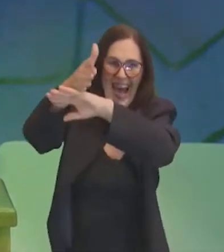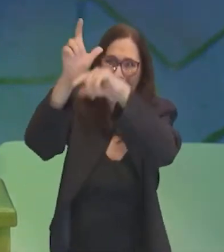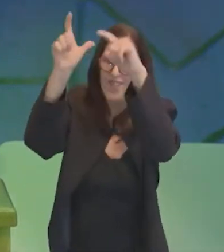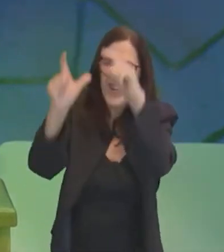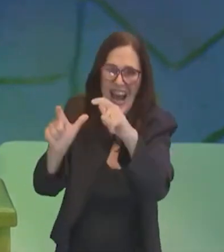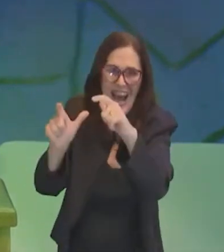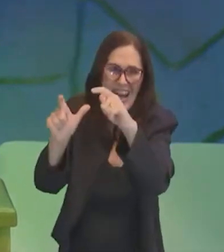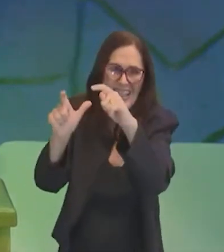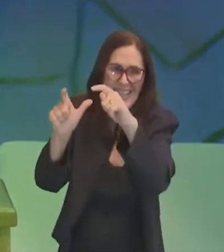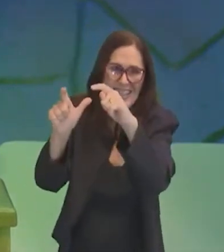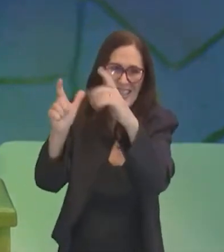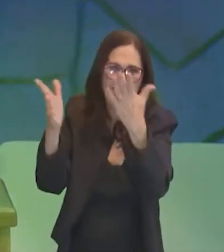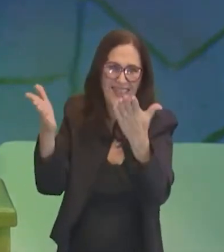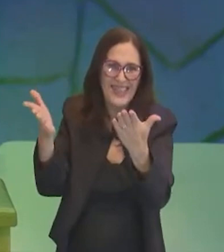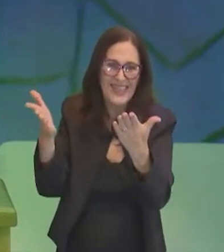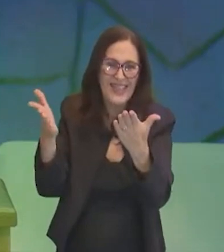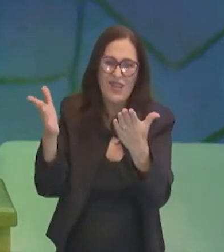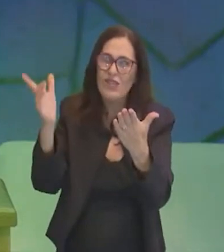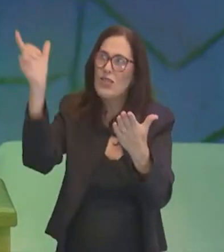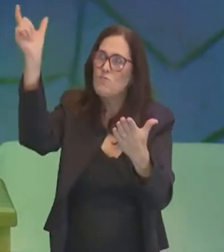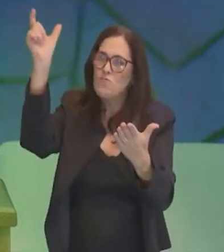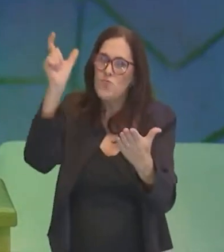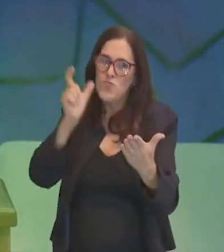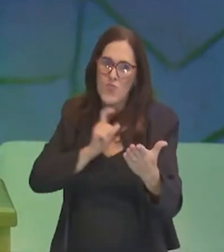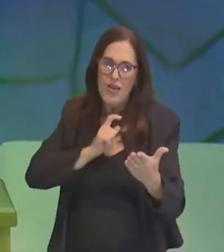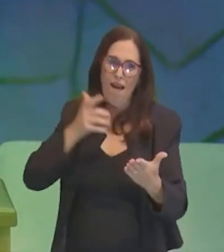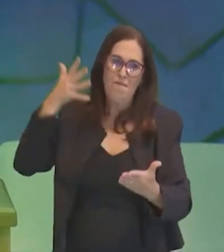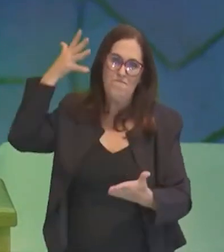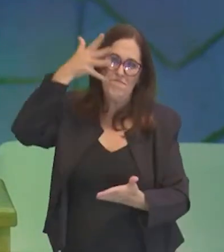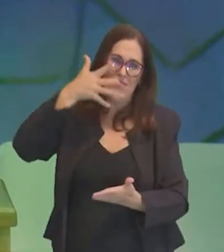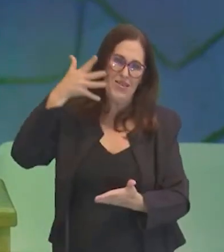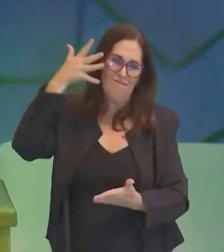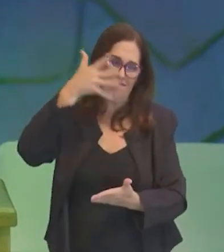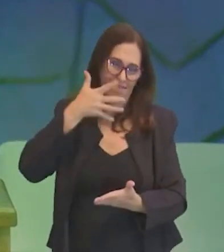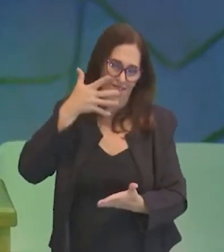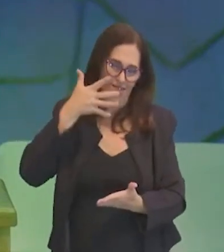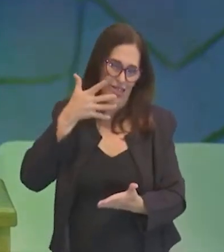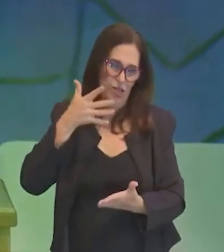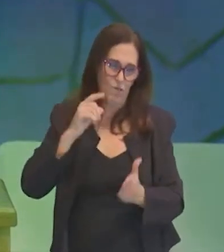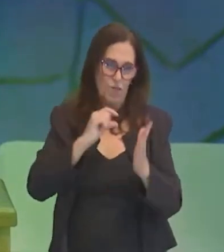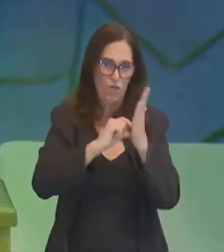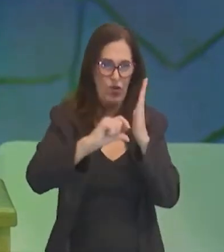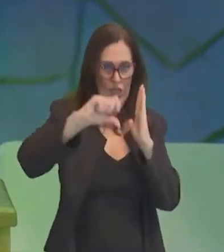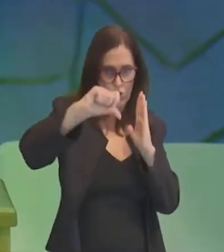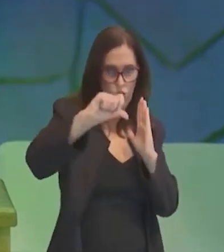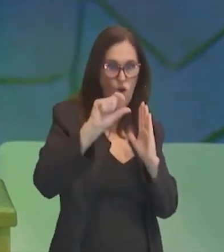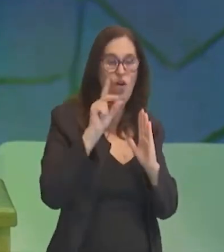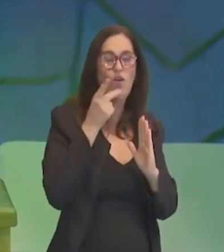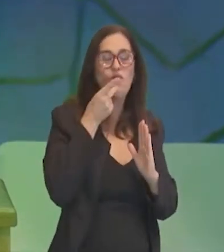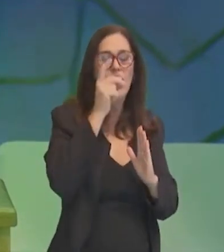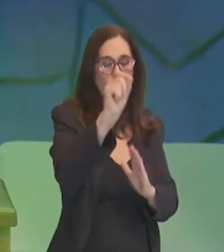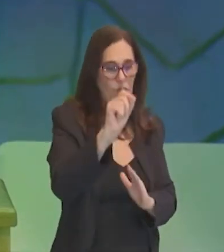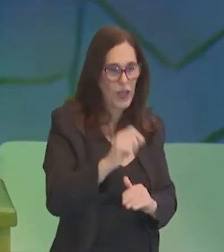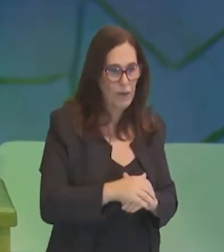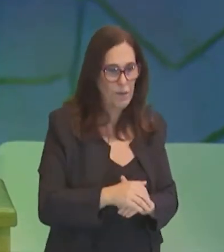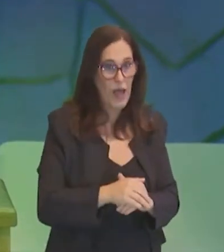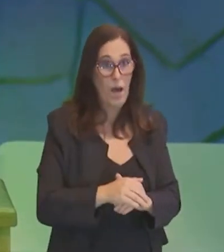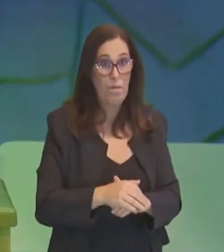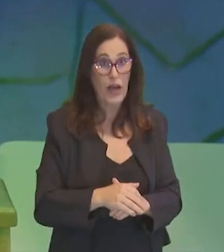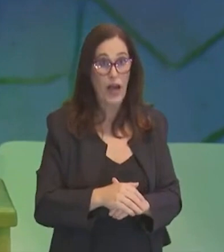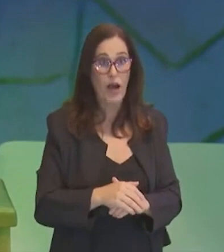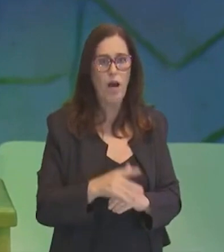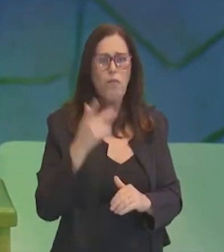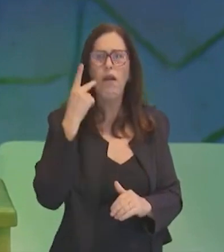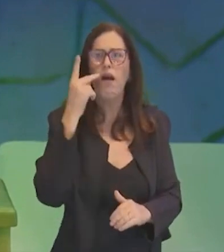executar essa palavra, essa mensagem. O verso 9 diz: para que se prolonguem os